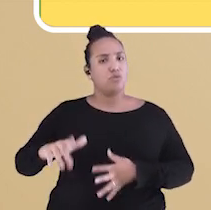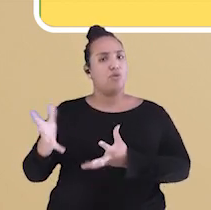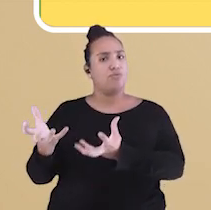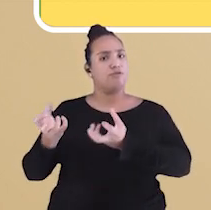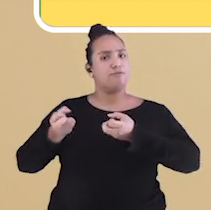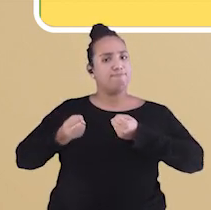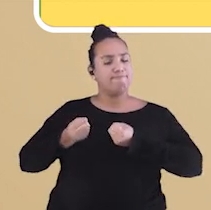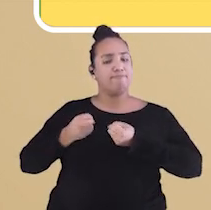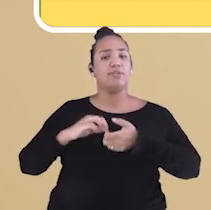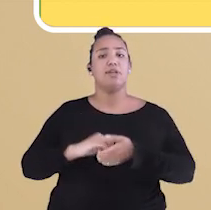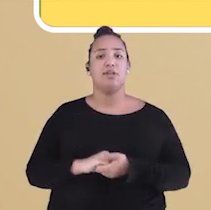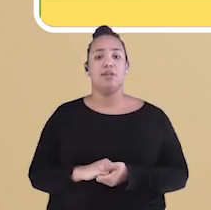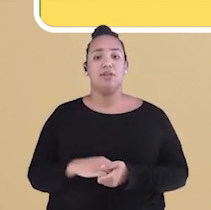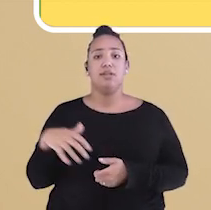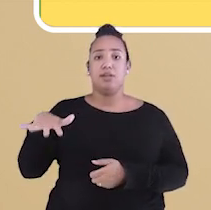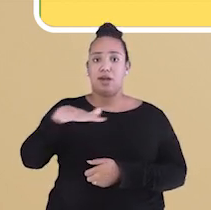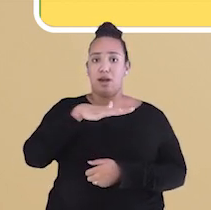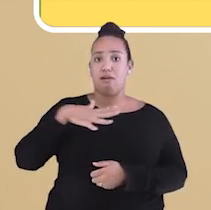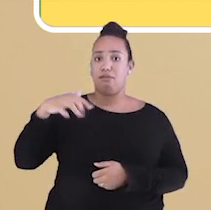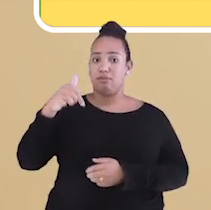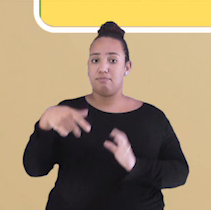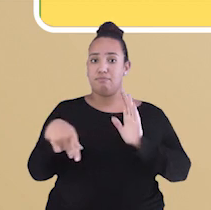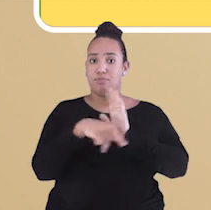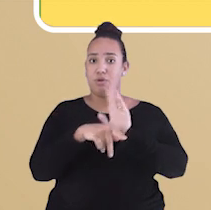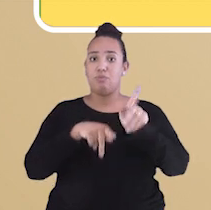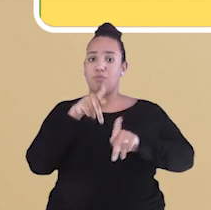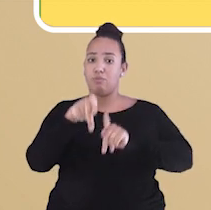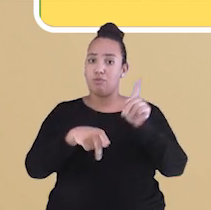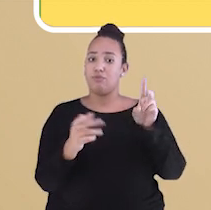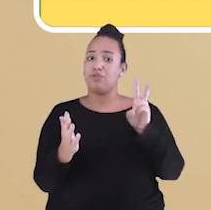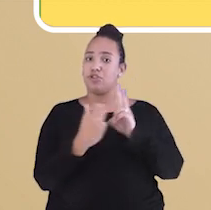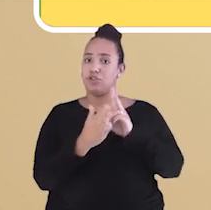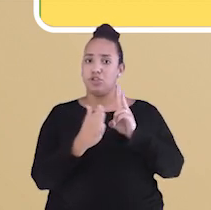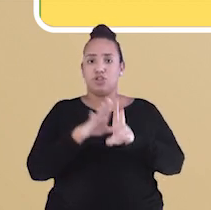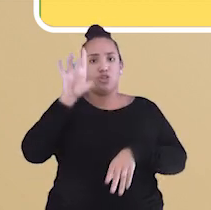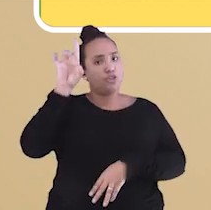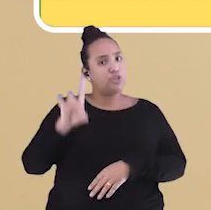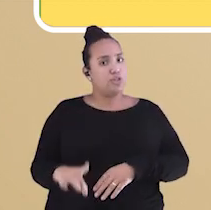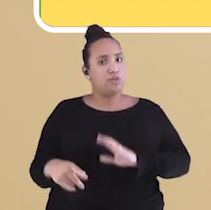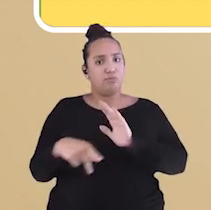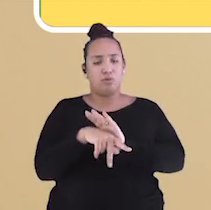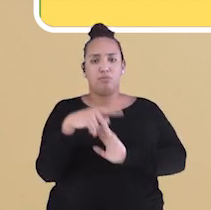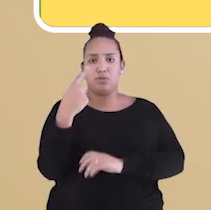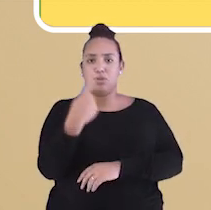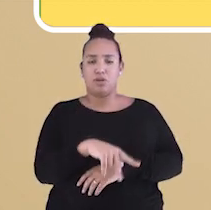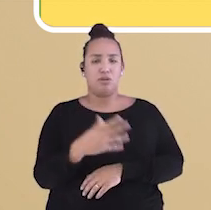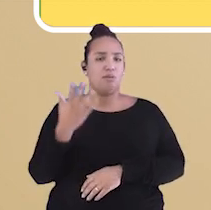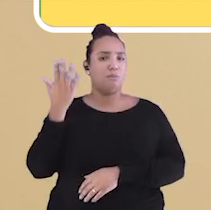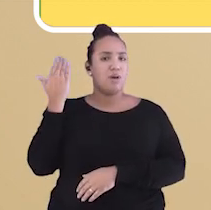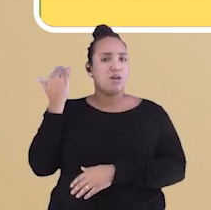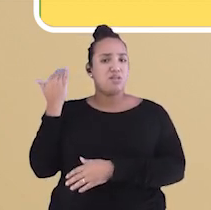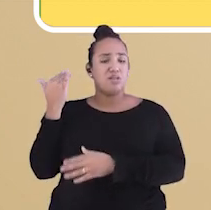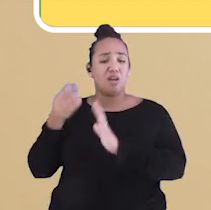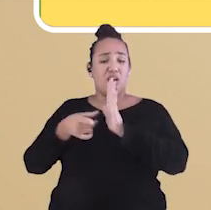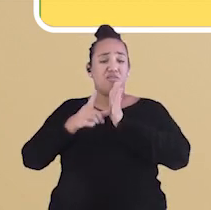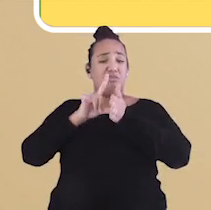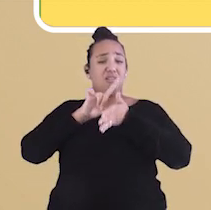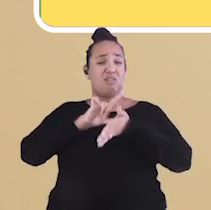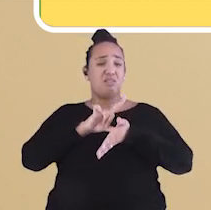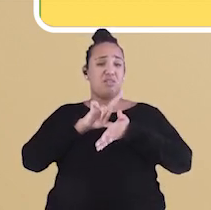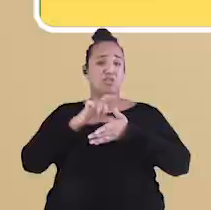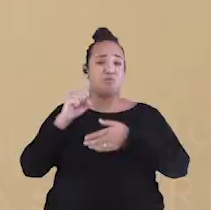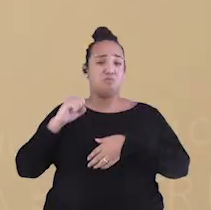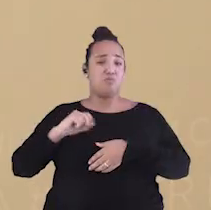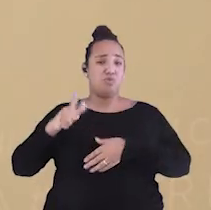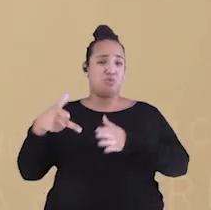essas que são das populações indígenas por direito, desde seus ancestrais e antes da chegada dos